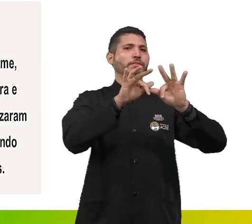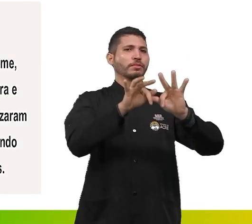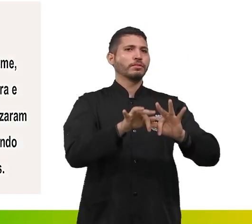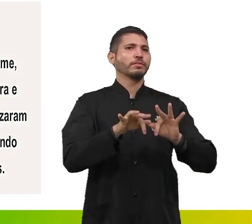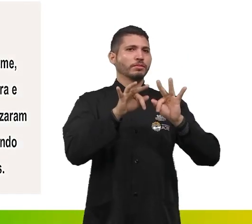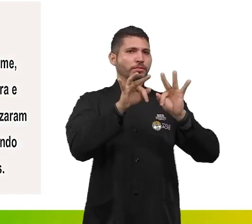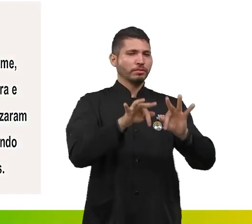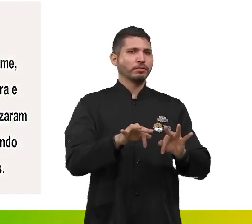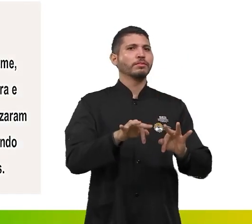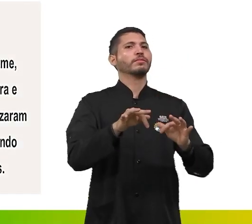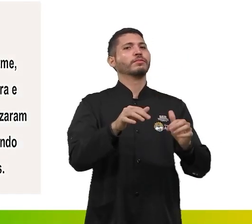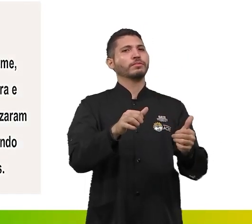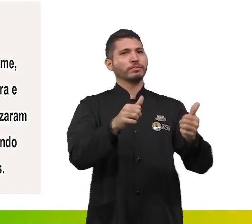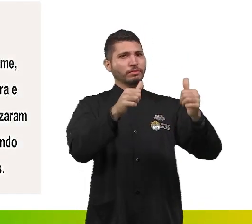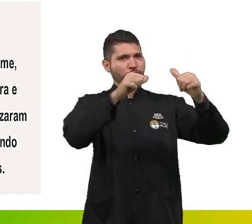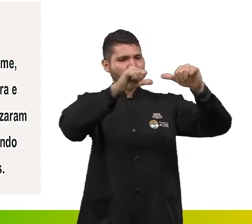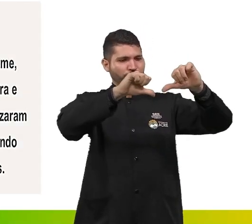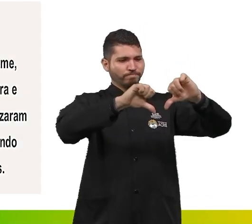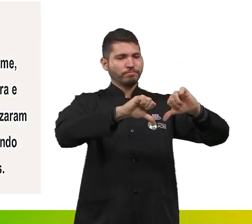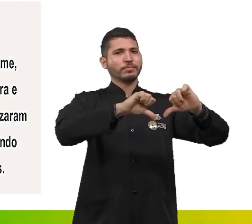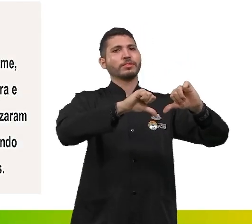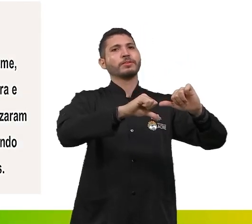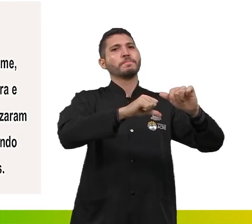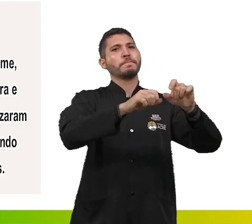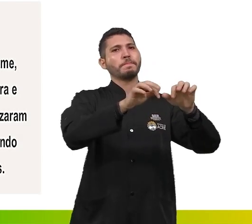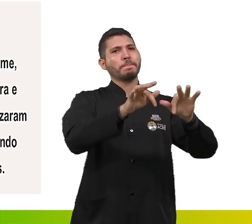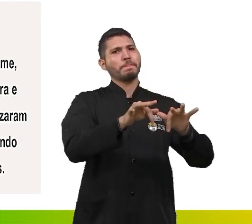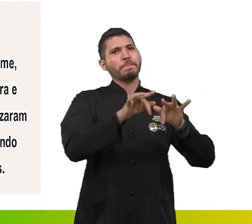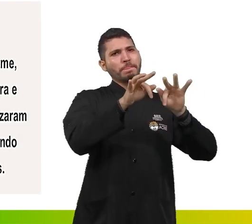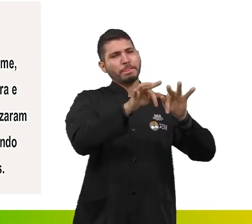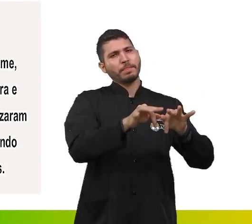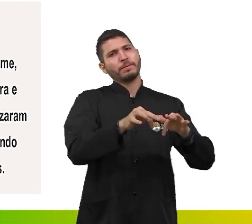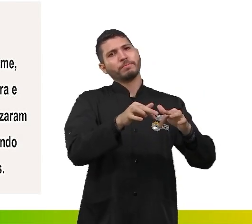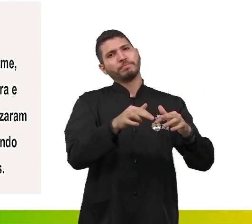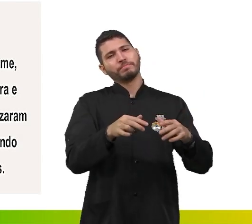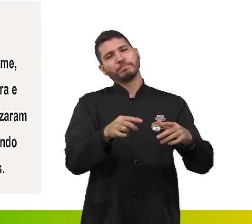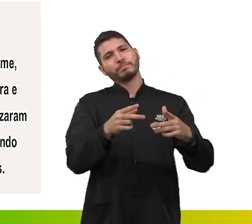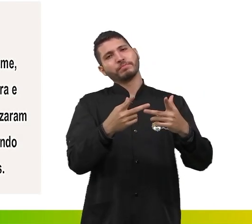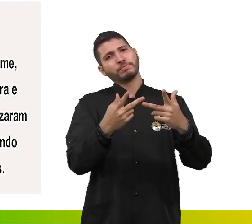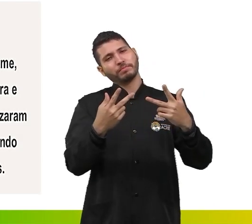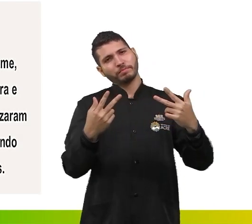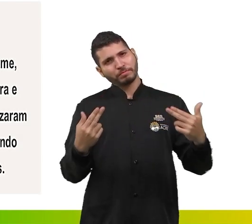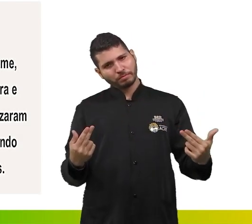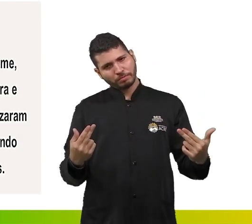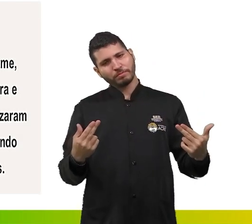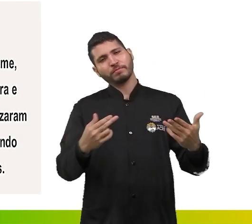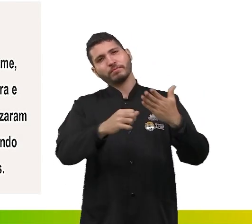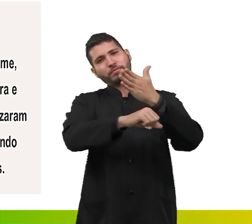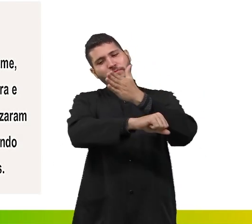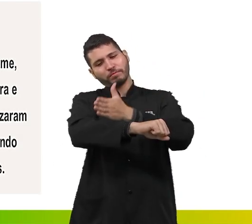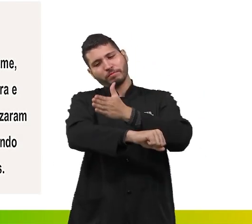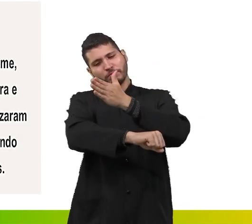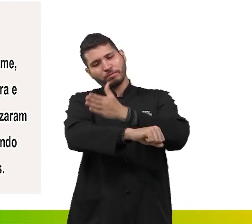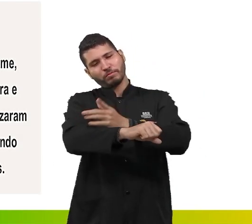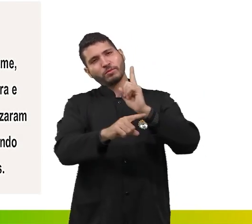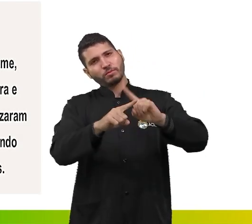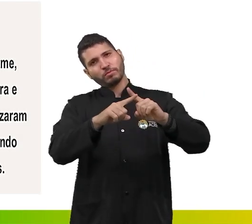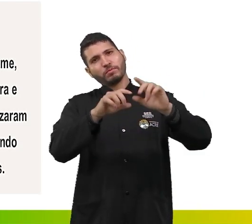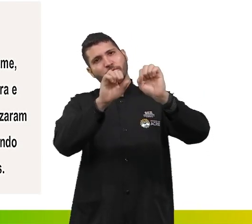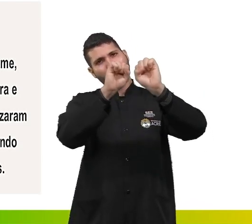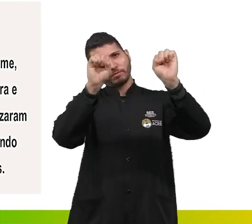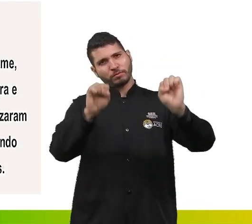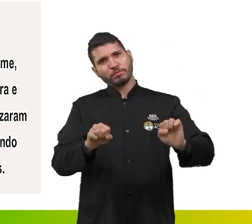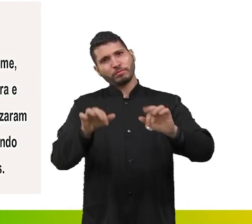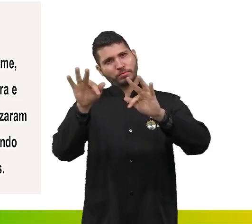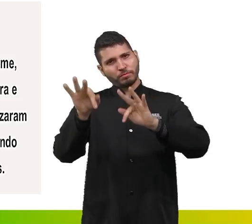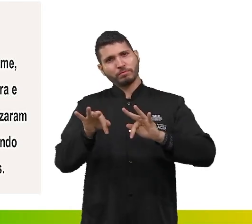na crise do feudalismo, que é a mesma crise da Idade Média, tá? Porque o sistema feudal foi durante a Idade